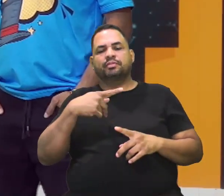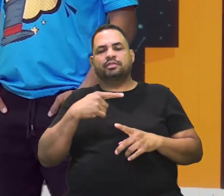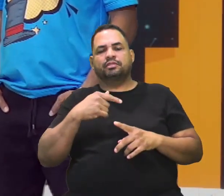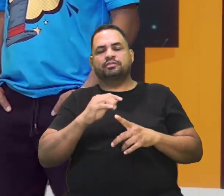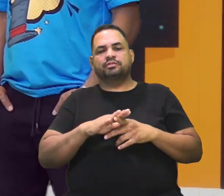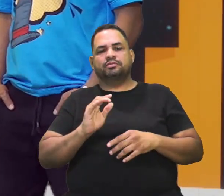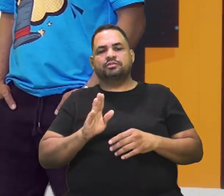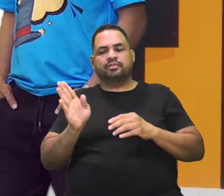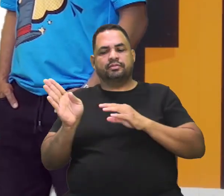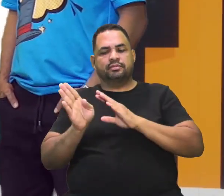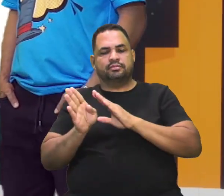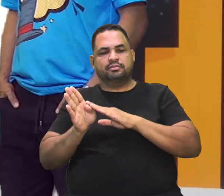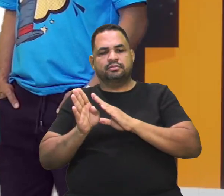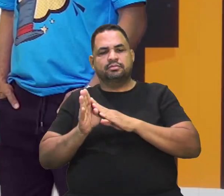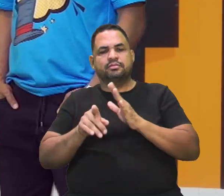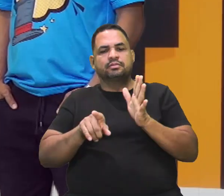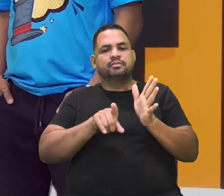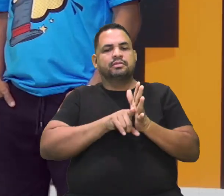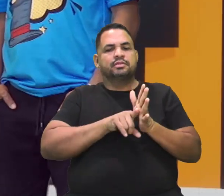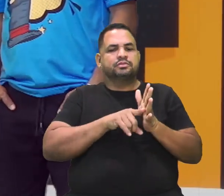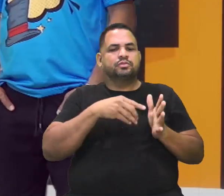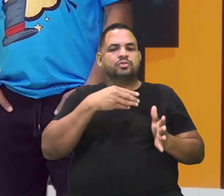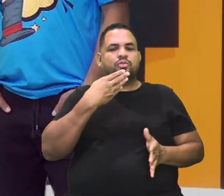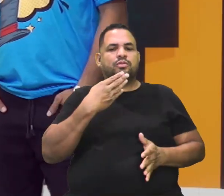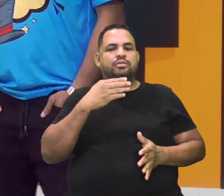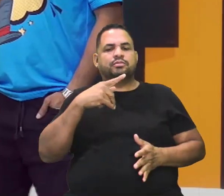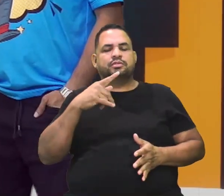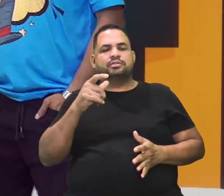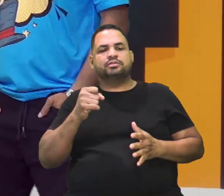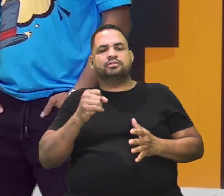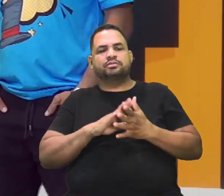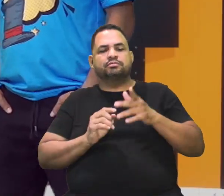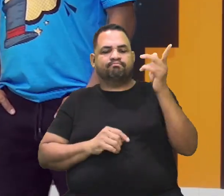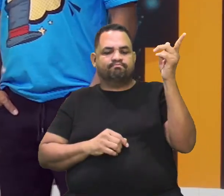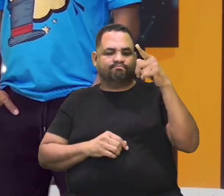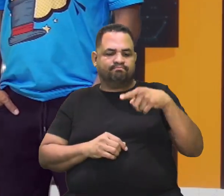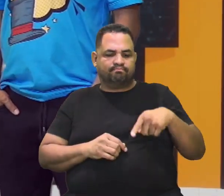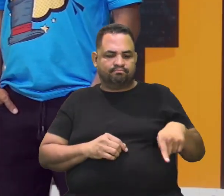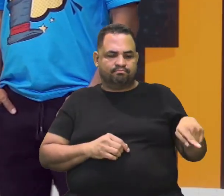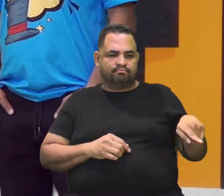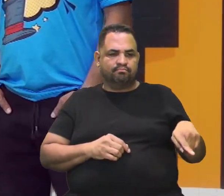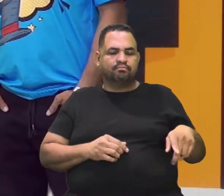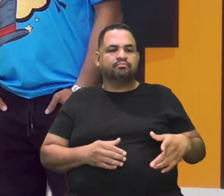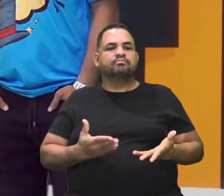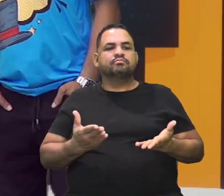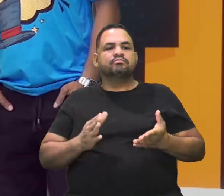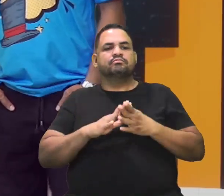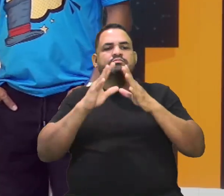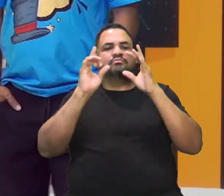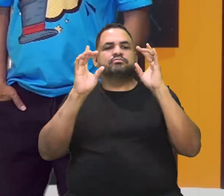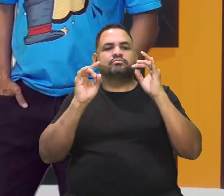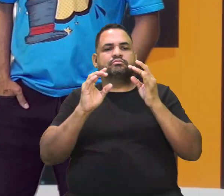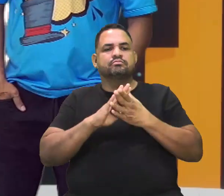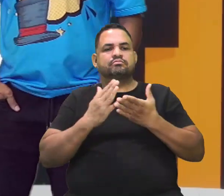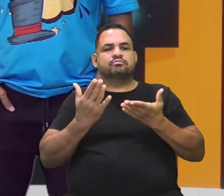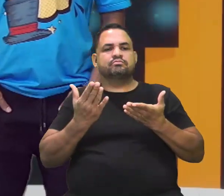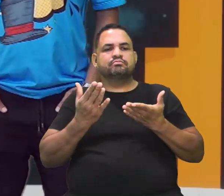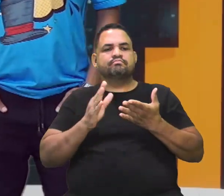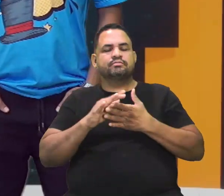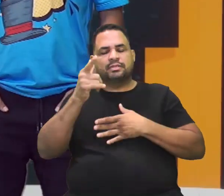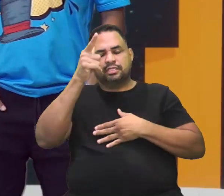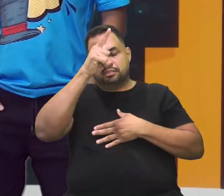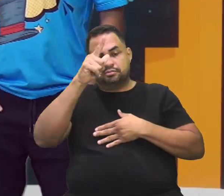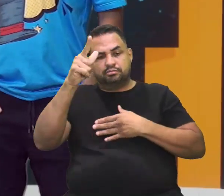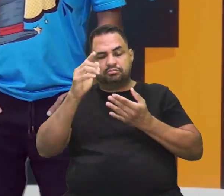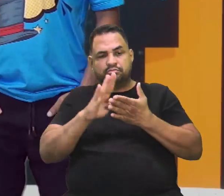ela está virada para a direita e menos 4px quando a concavidade está virada para a esquerda, tá? Então são detalhes, mas que a gente, pela lógica